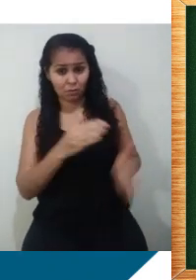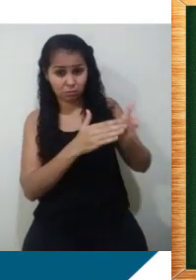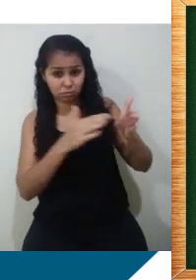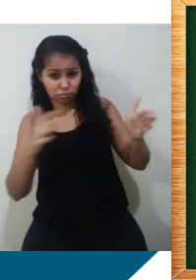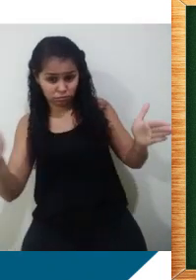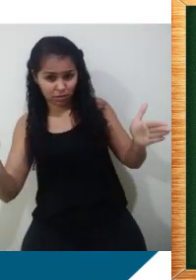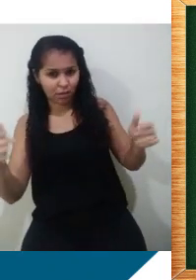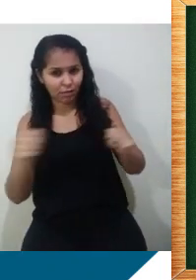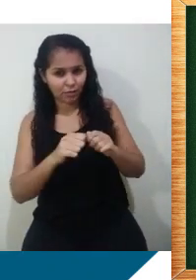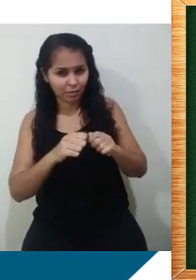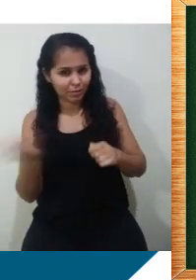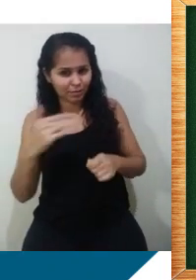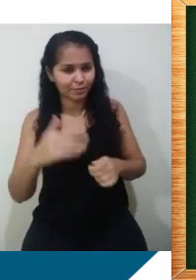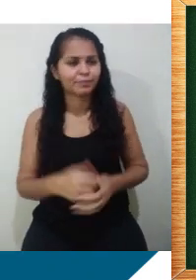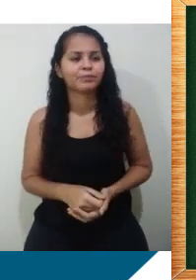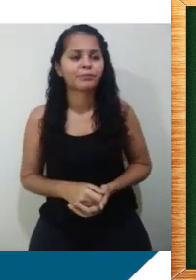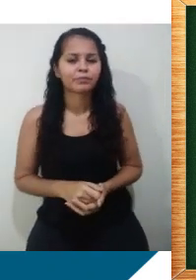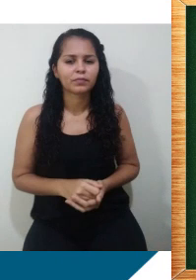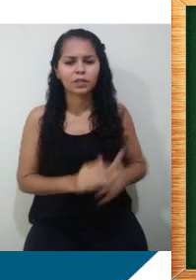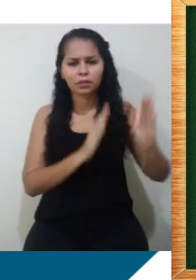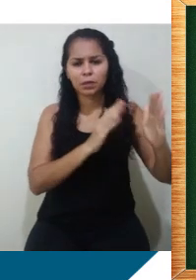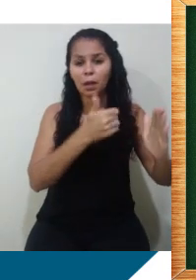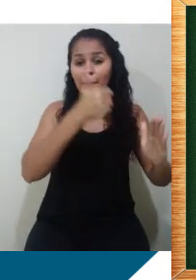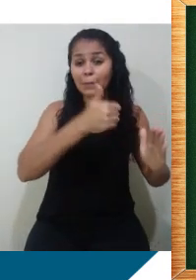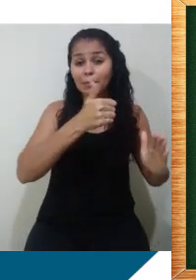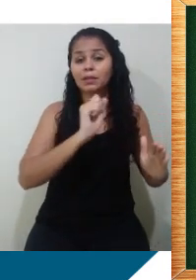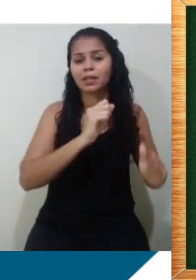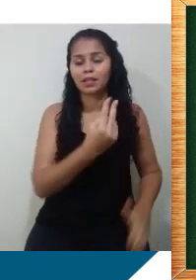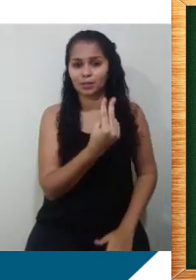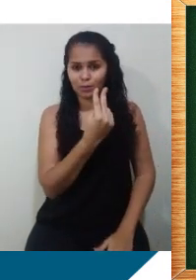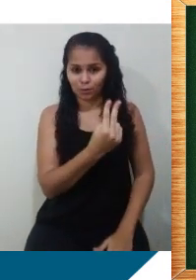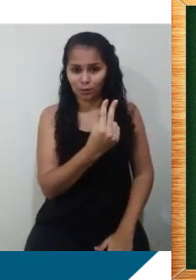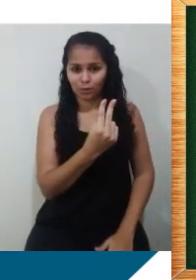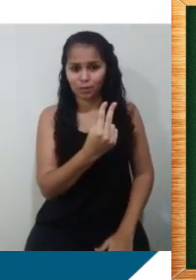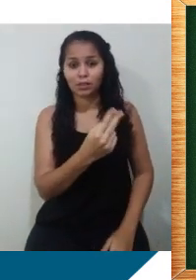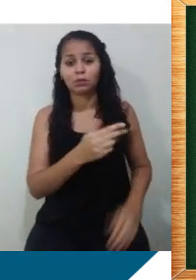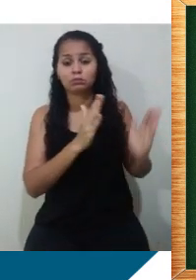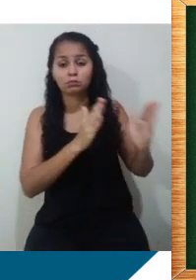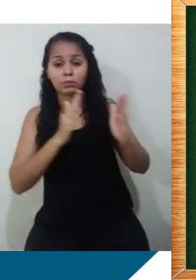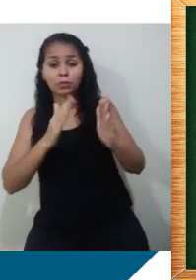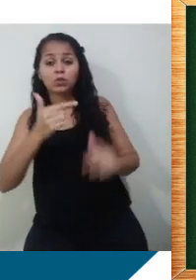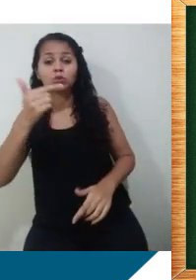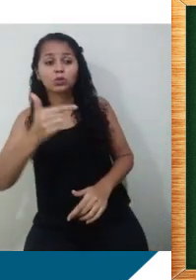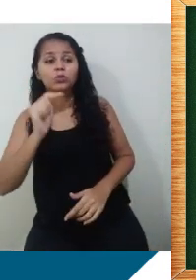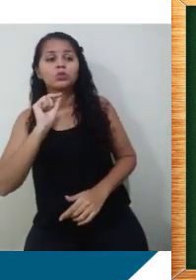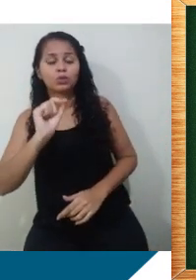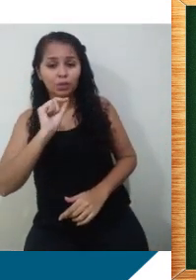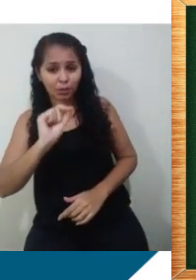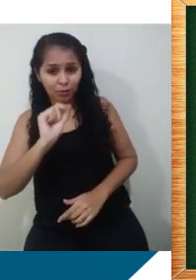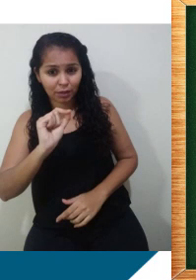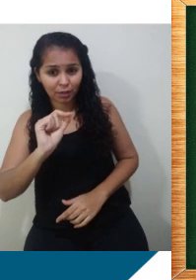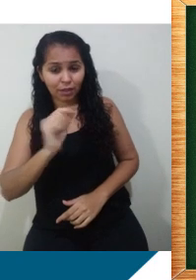2. O segundo termo será o produto da razão Q pelo termo anterior, ou seja, 2 vezes